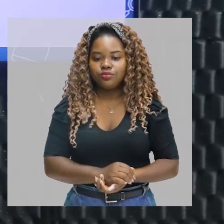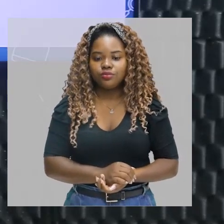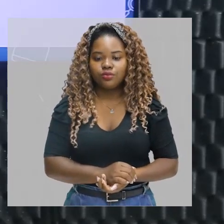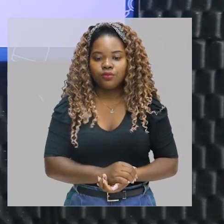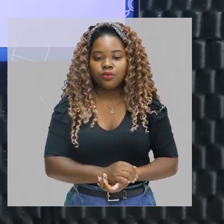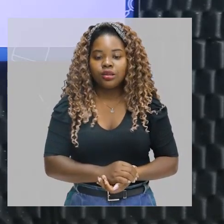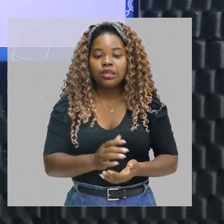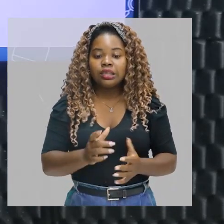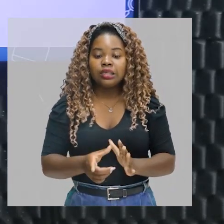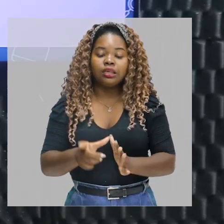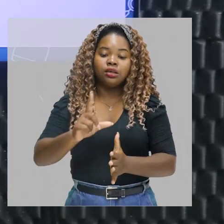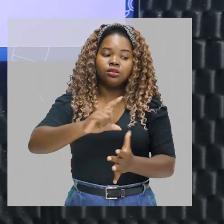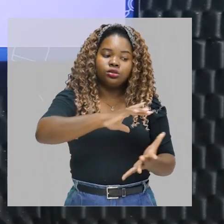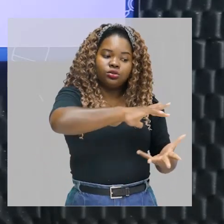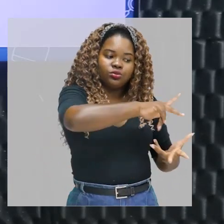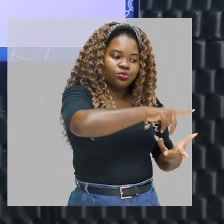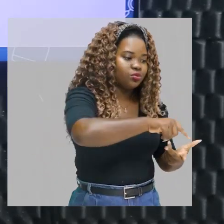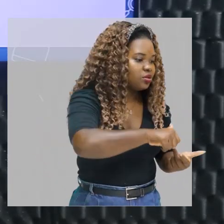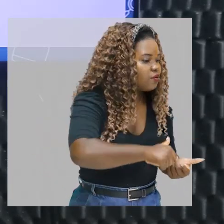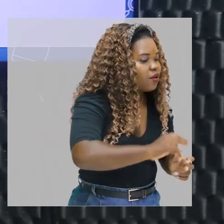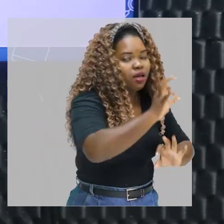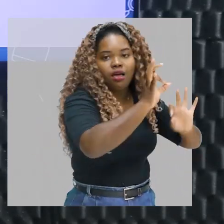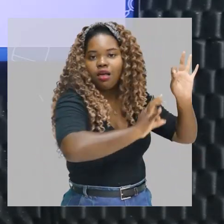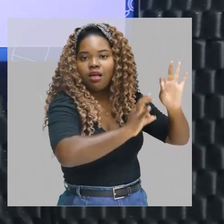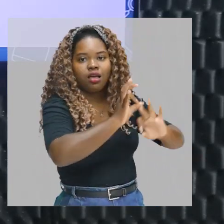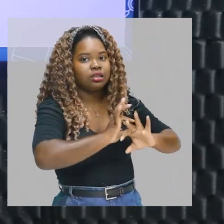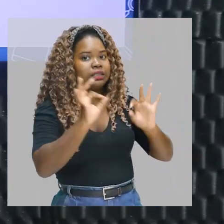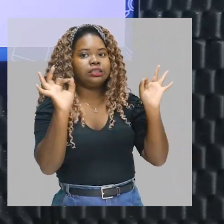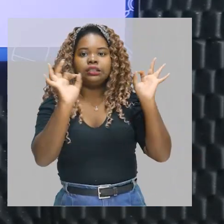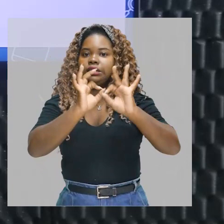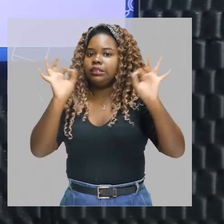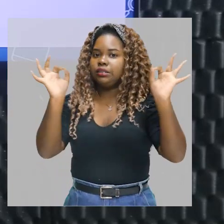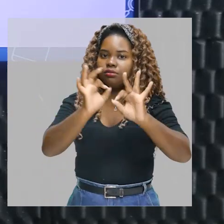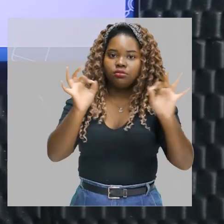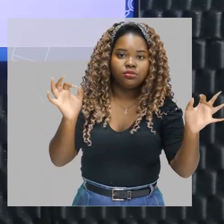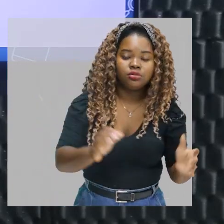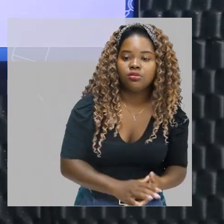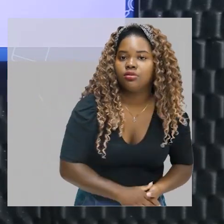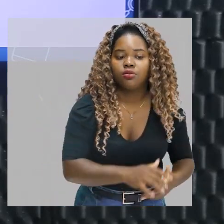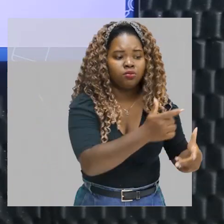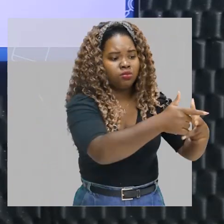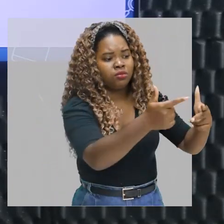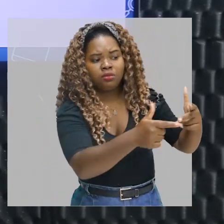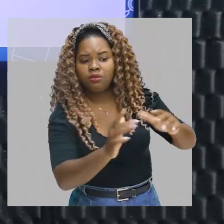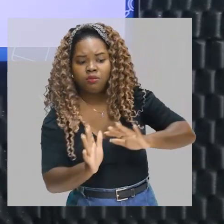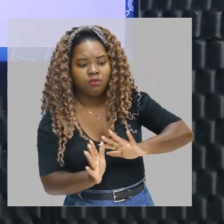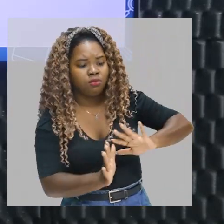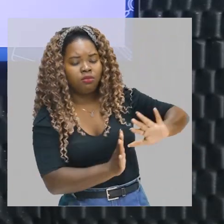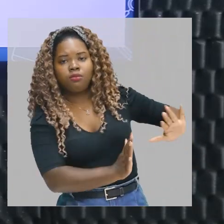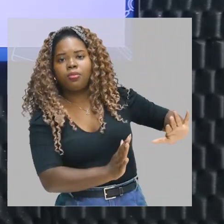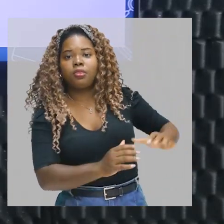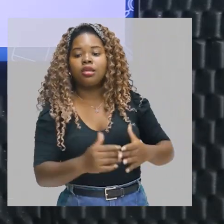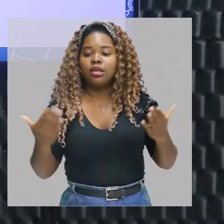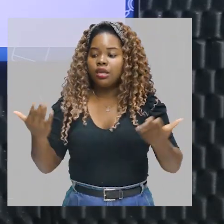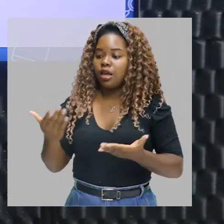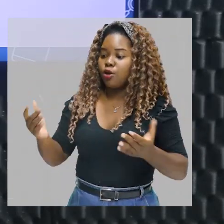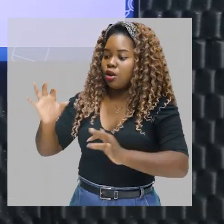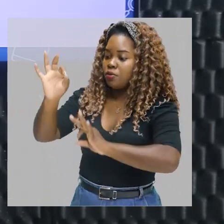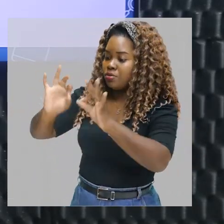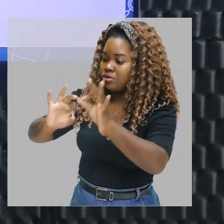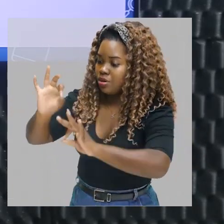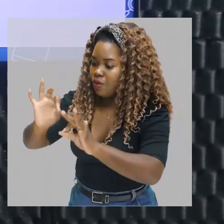do universo. Então, a situação inicial do universo era o caos, era uma desorganização que foi se organizando, tá